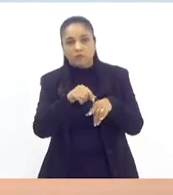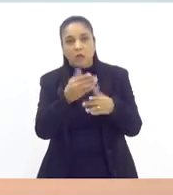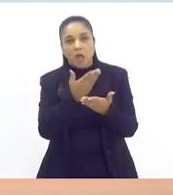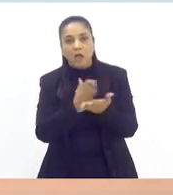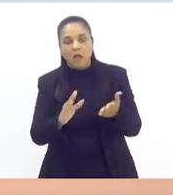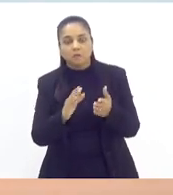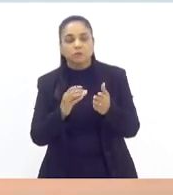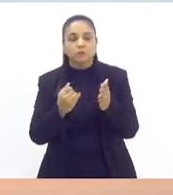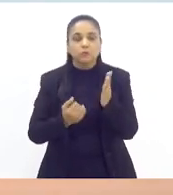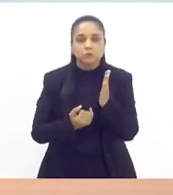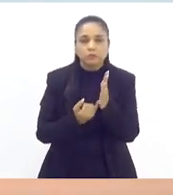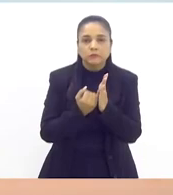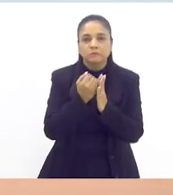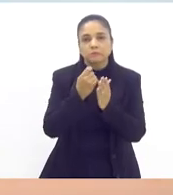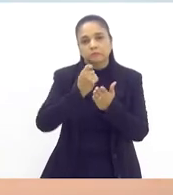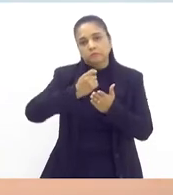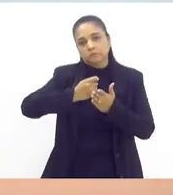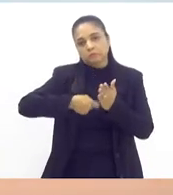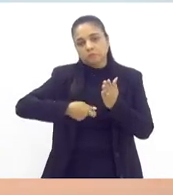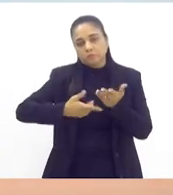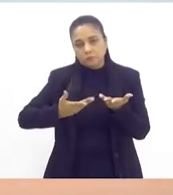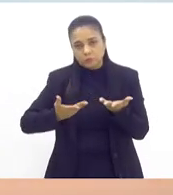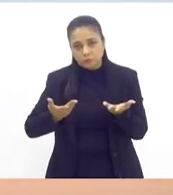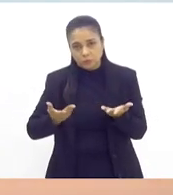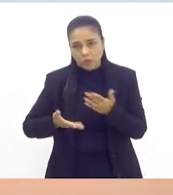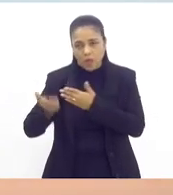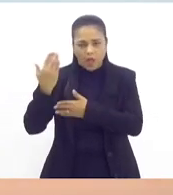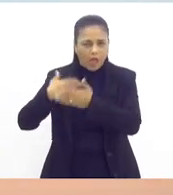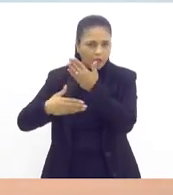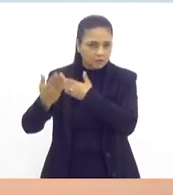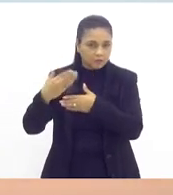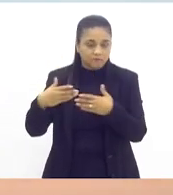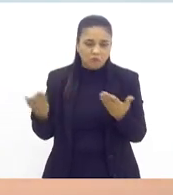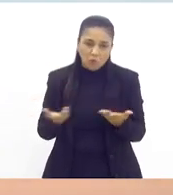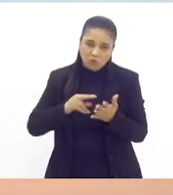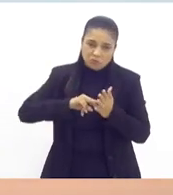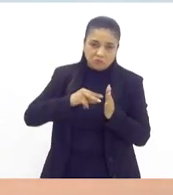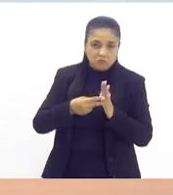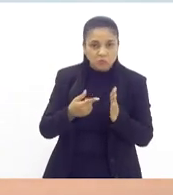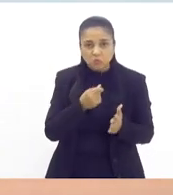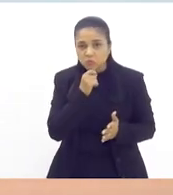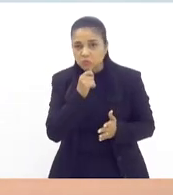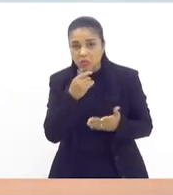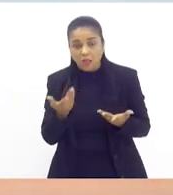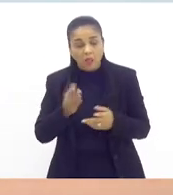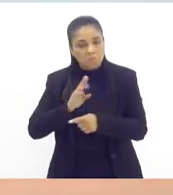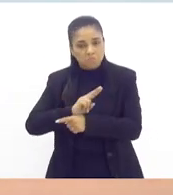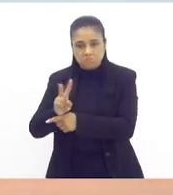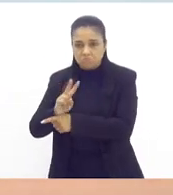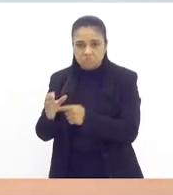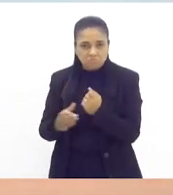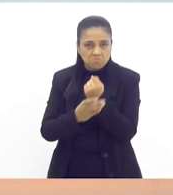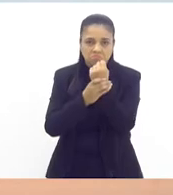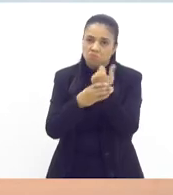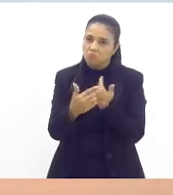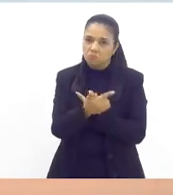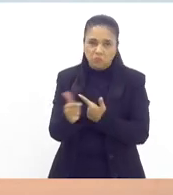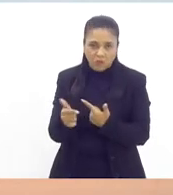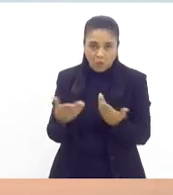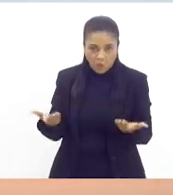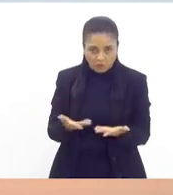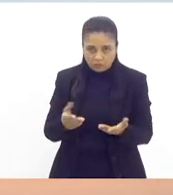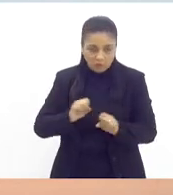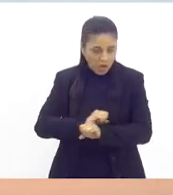tinha antigamente. Hoje, não sei se faz muito sentido, mas, honestamente, o fato é que a proteção não existe hoje. Queria deixar isso